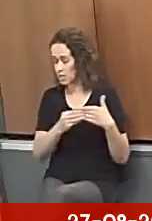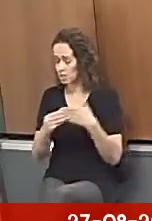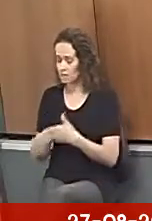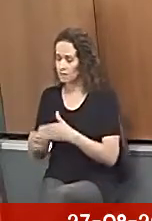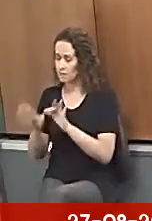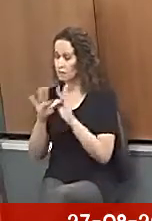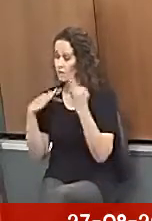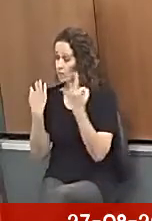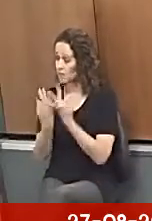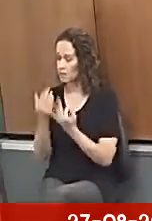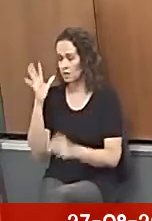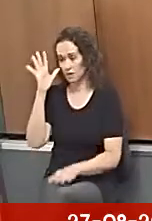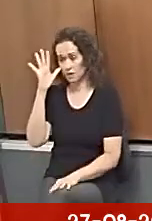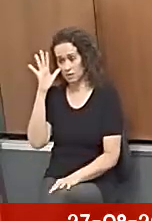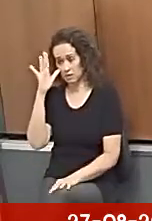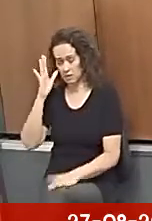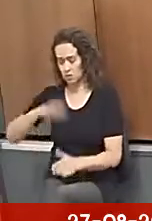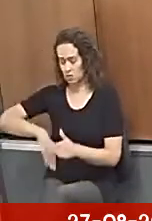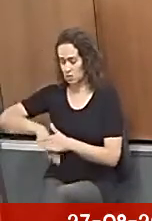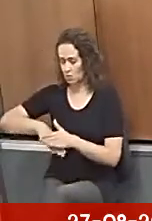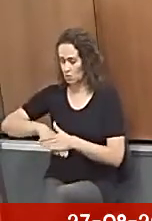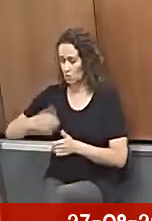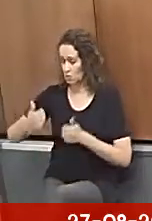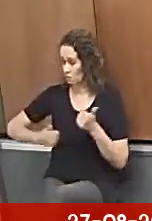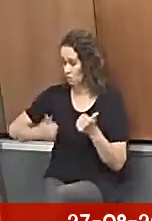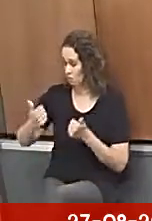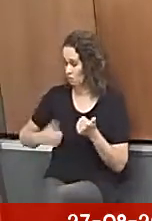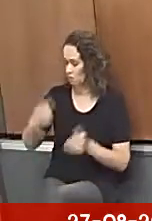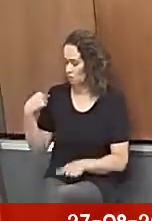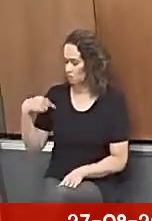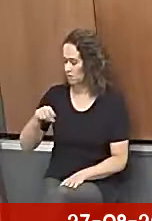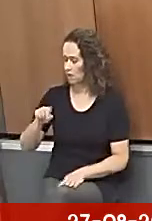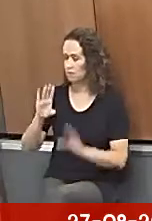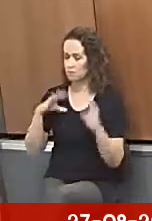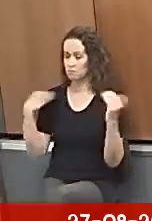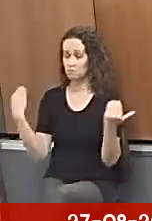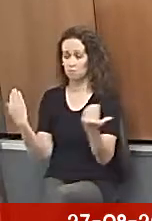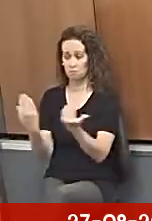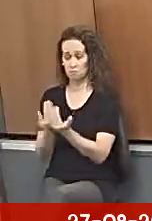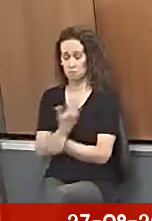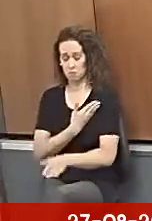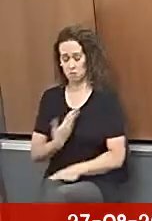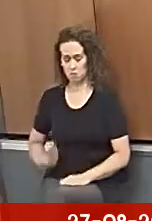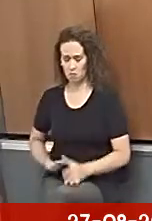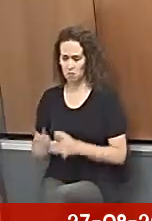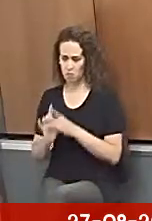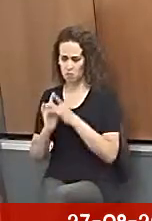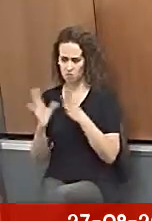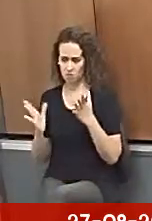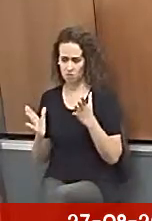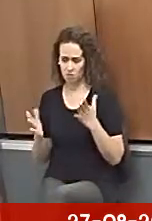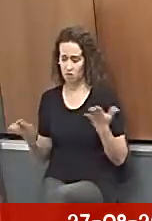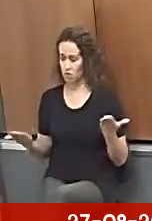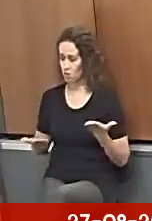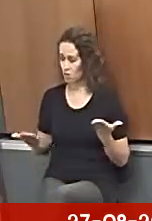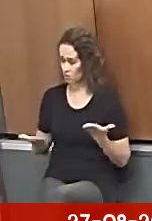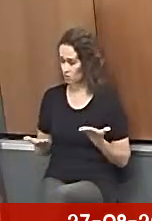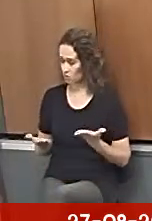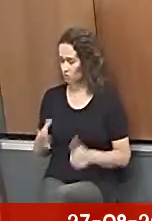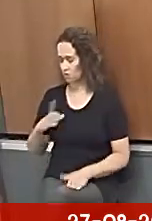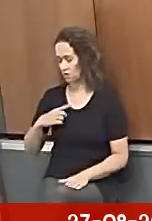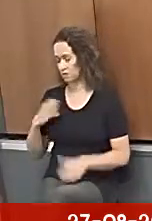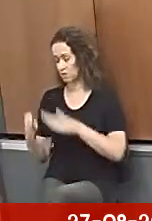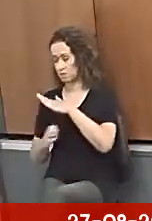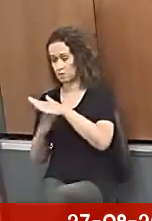assistir a um jogo de futebol traíram o estágio que era público e que hoje está sendo gestado por uma empresa privada